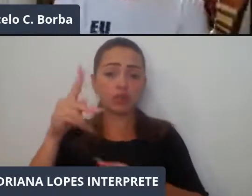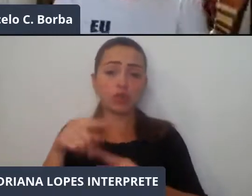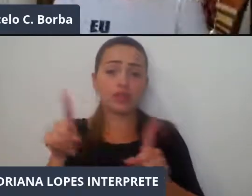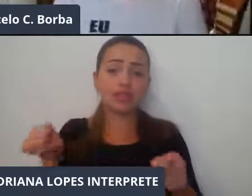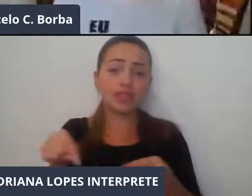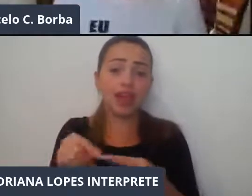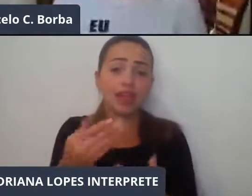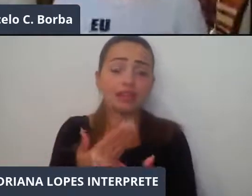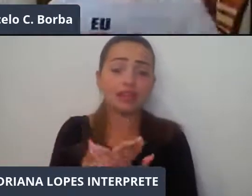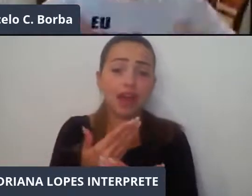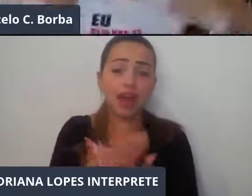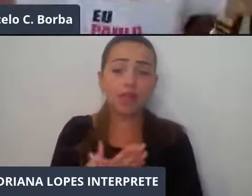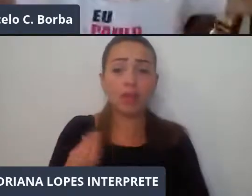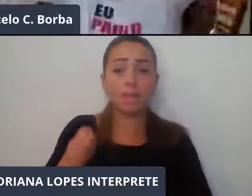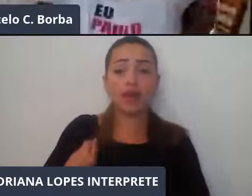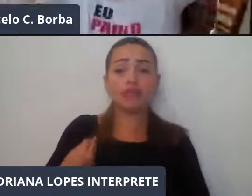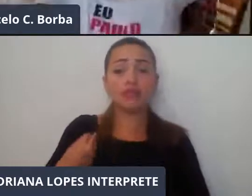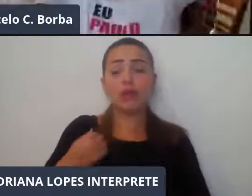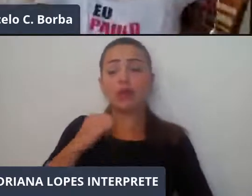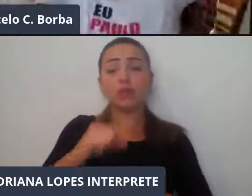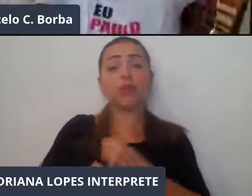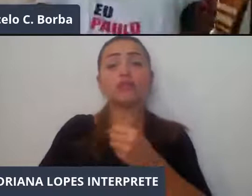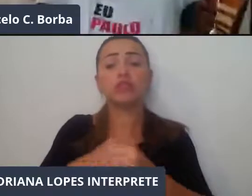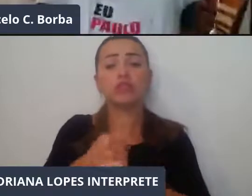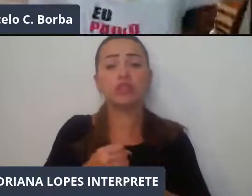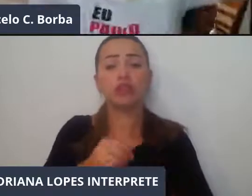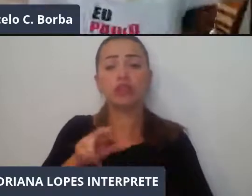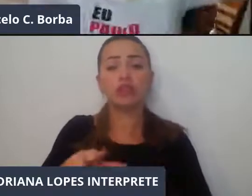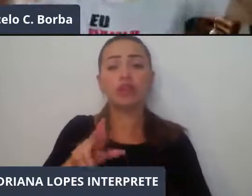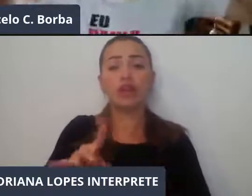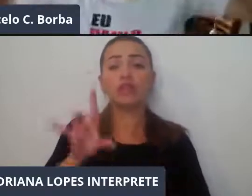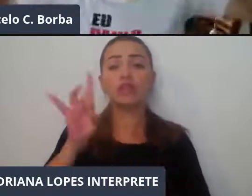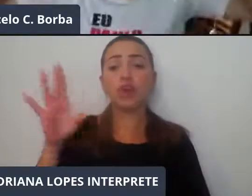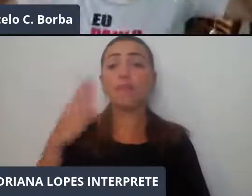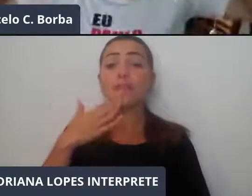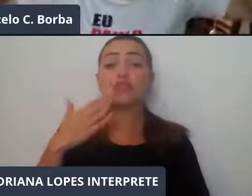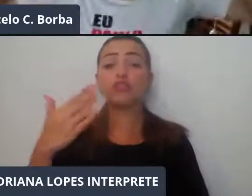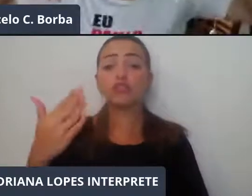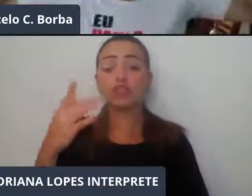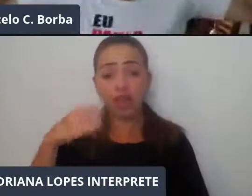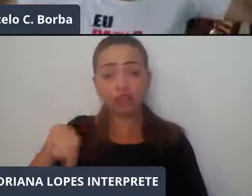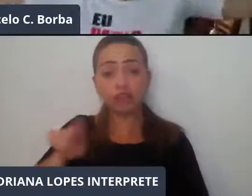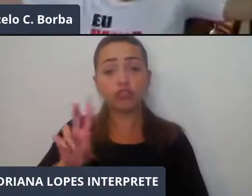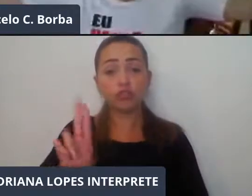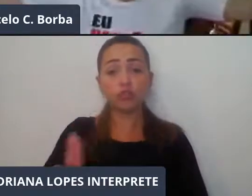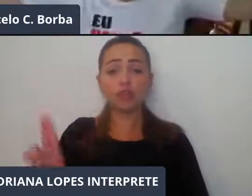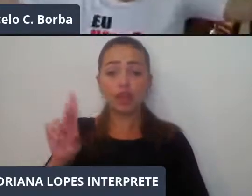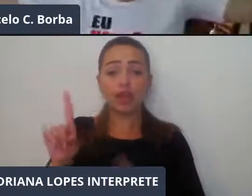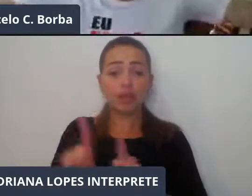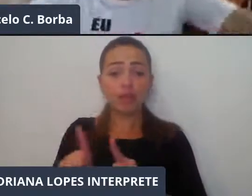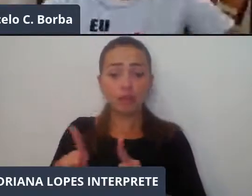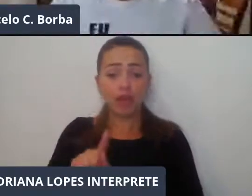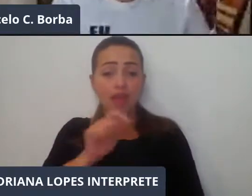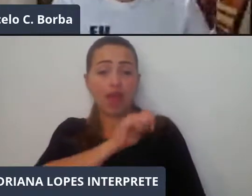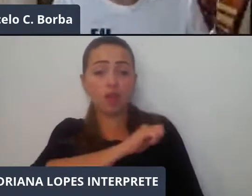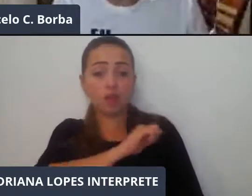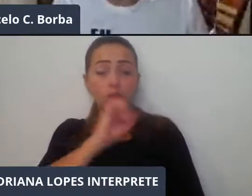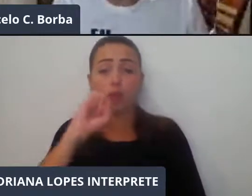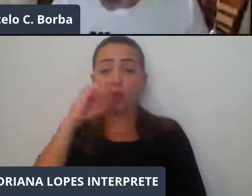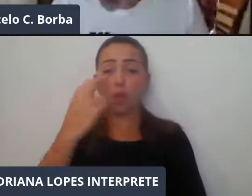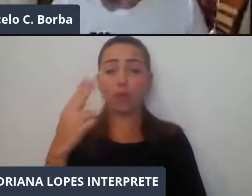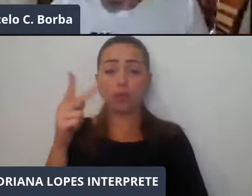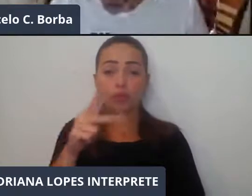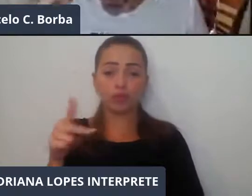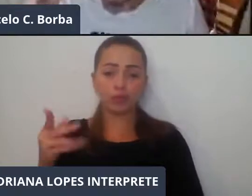vem. Então, não é só pedir para os outros utilizarem, a gente está utilizando, seja como aluno, seja como professor. É com